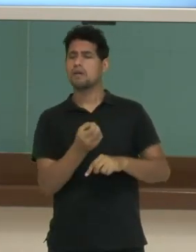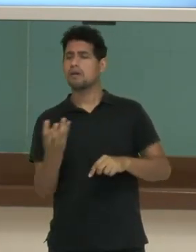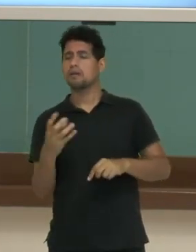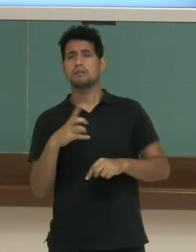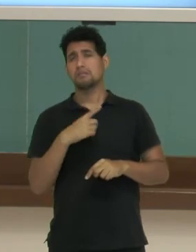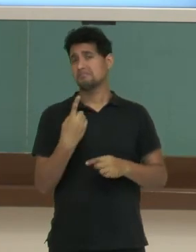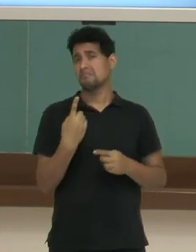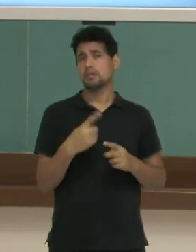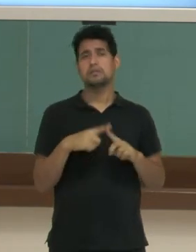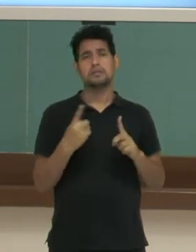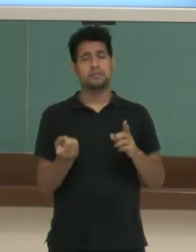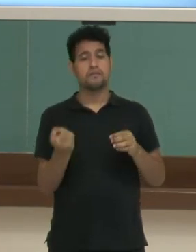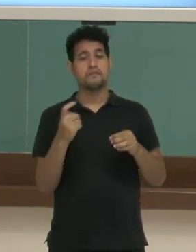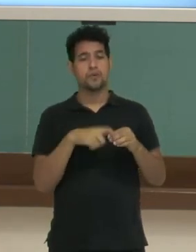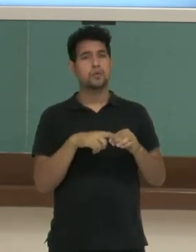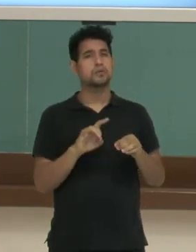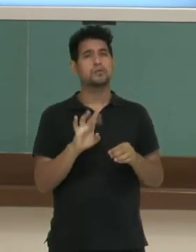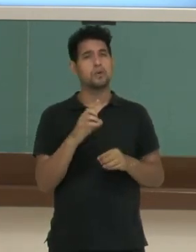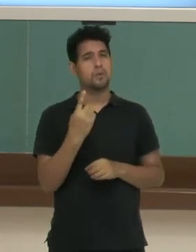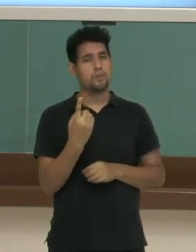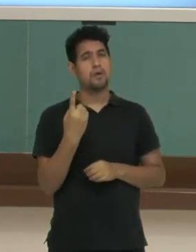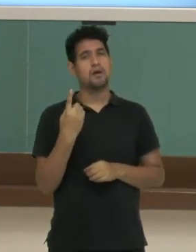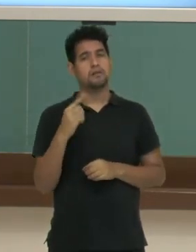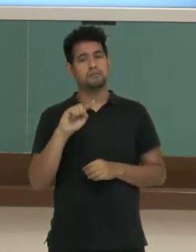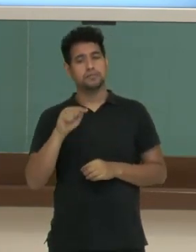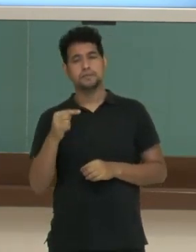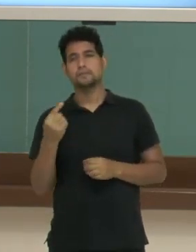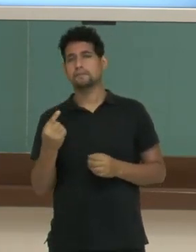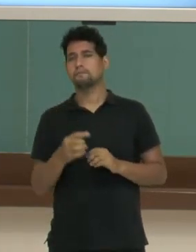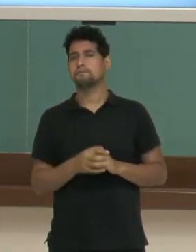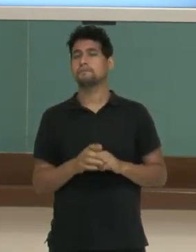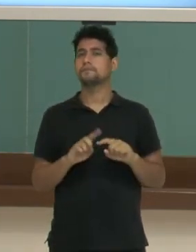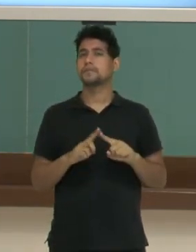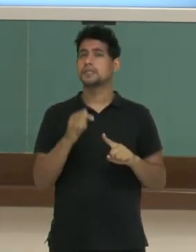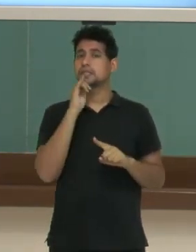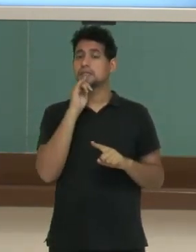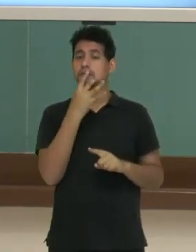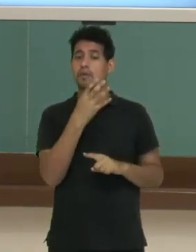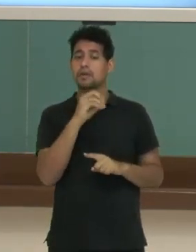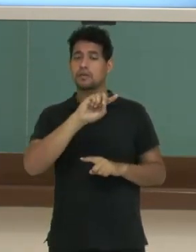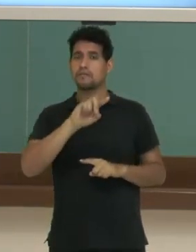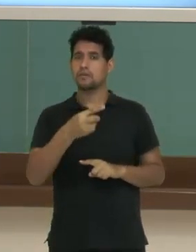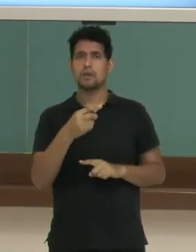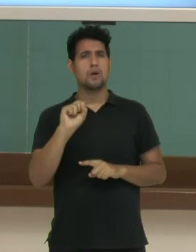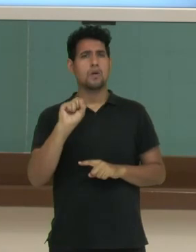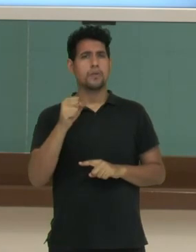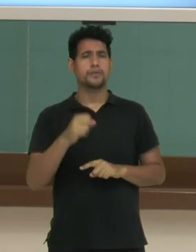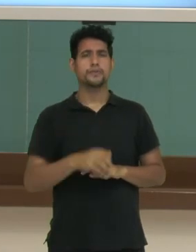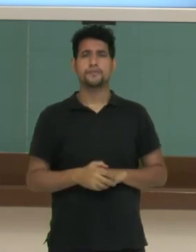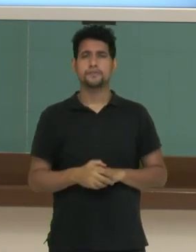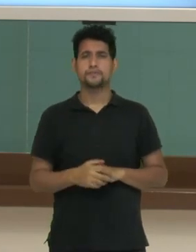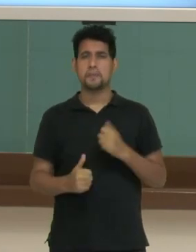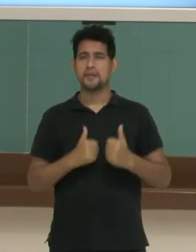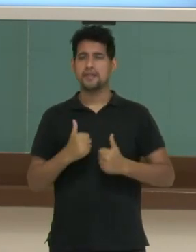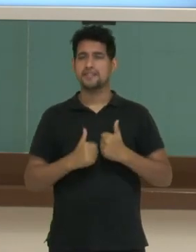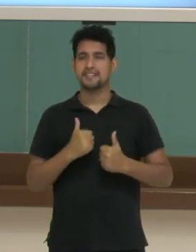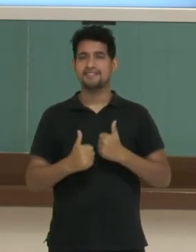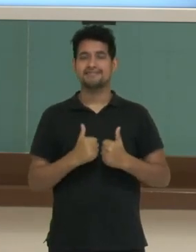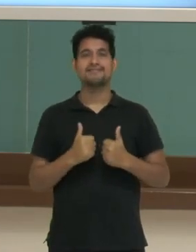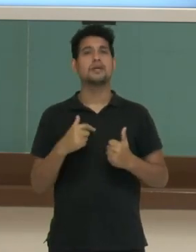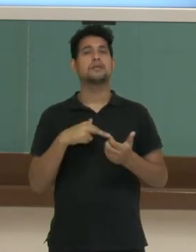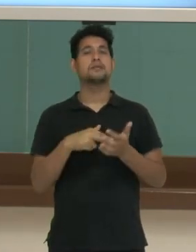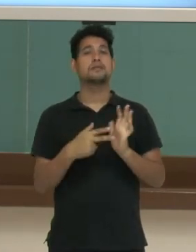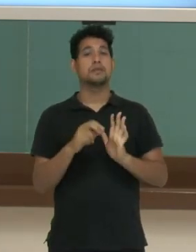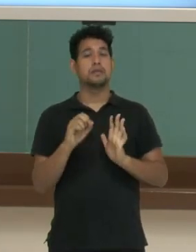uma, né? Então, a gente volta apenas uma casinha decimal, tá bom? Então, é 40,8. Belezinha? Então, esse